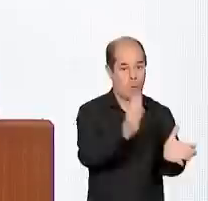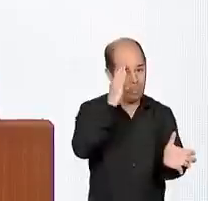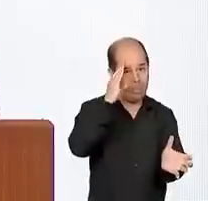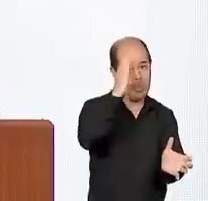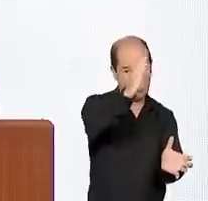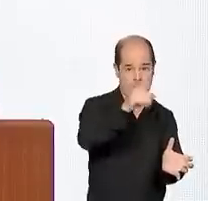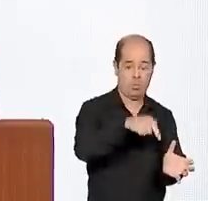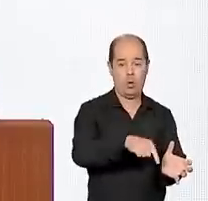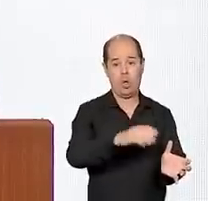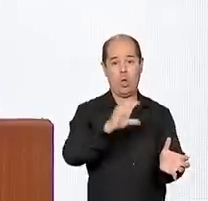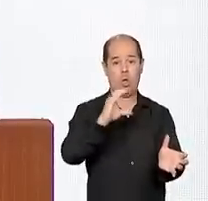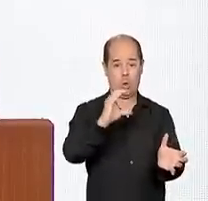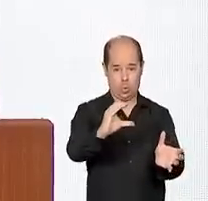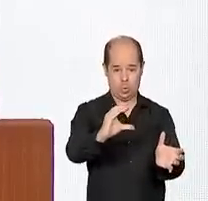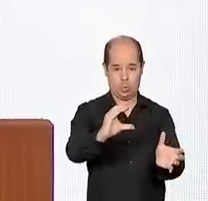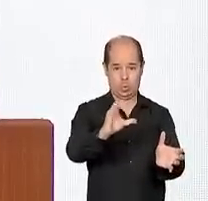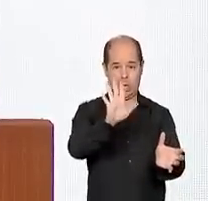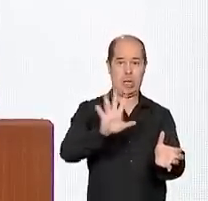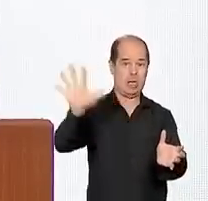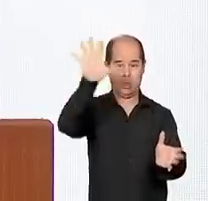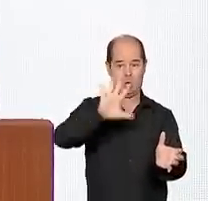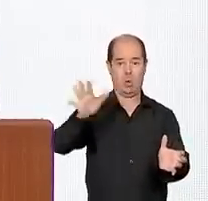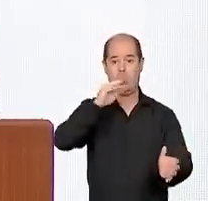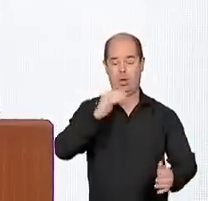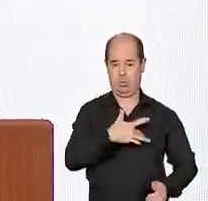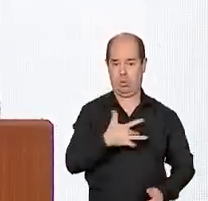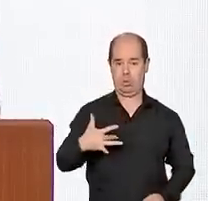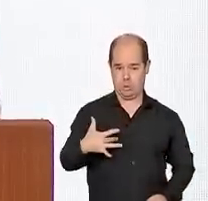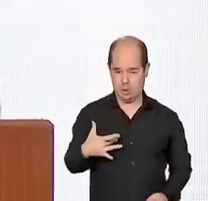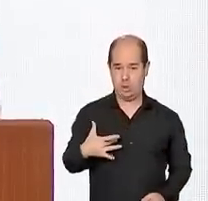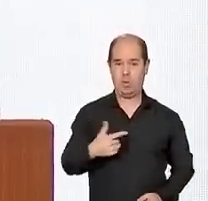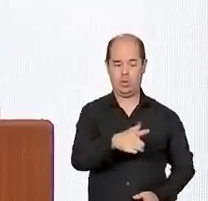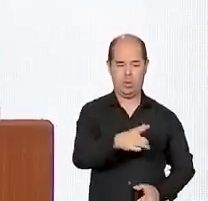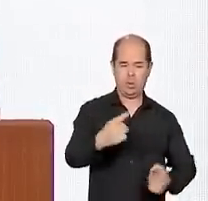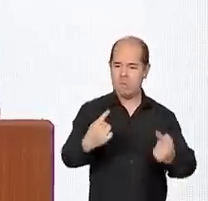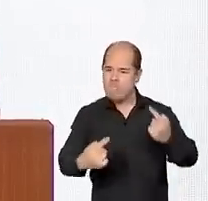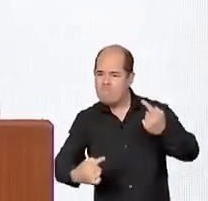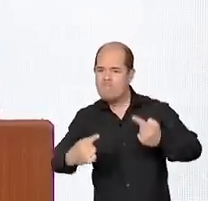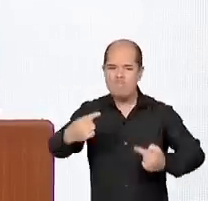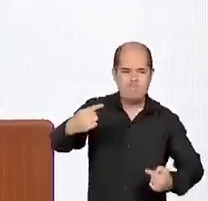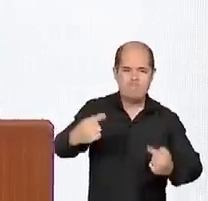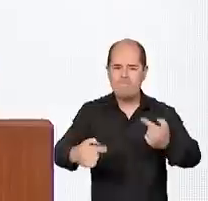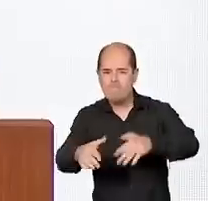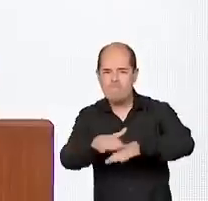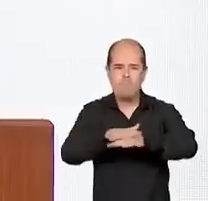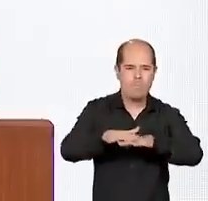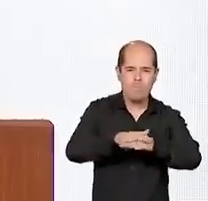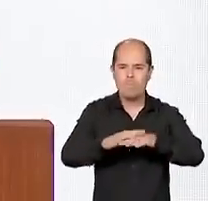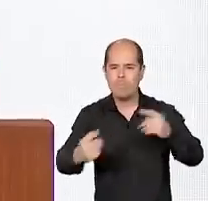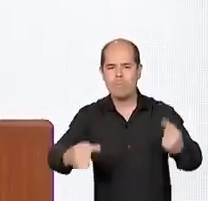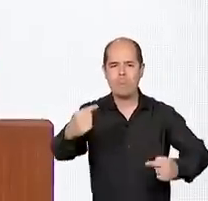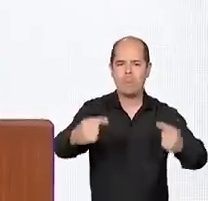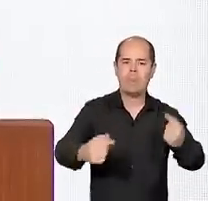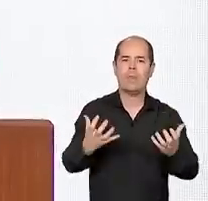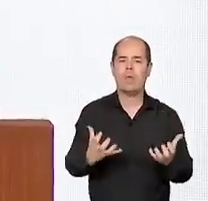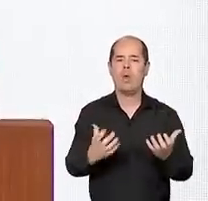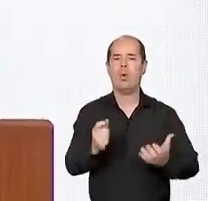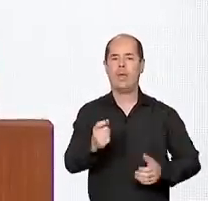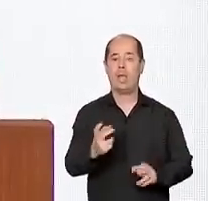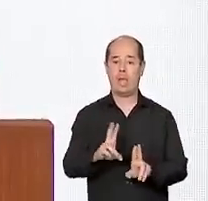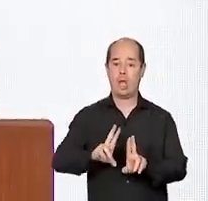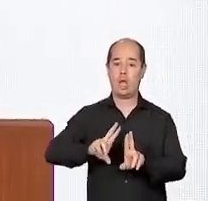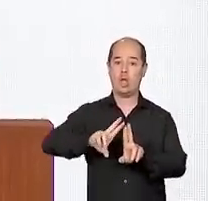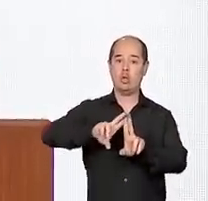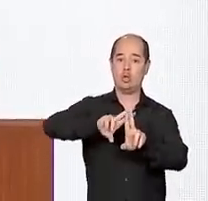de Saúde nessa articulação com a sociedade. Reduzir vulnerabilidade do SUS